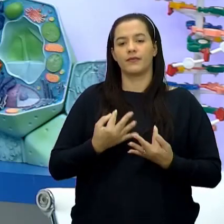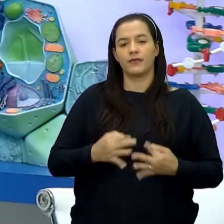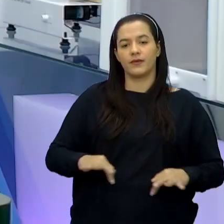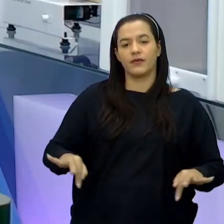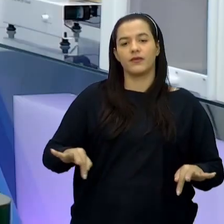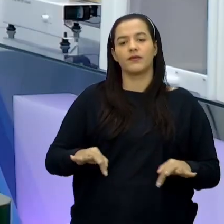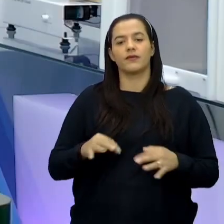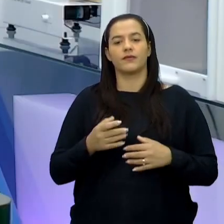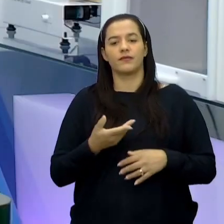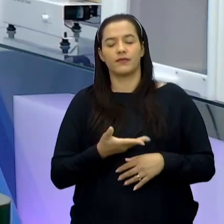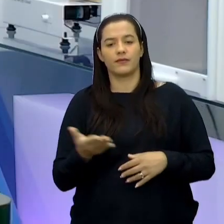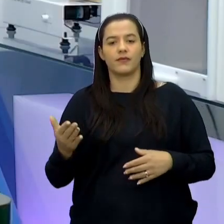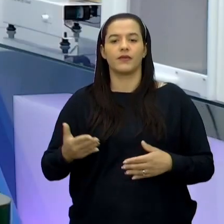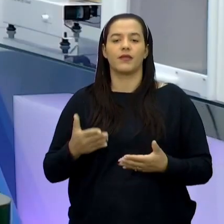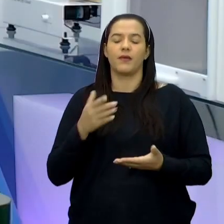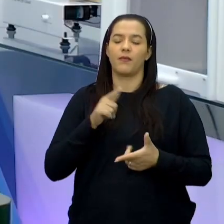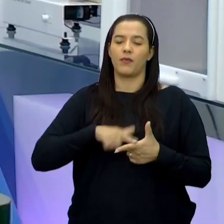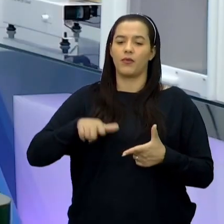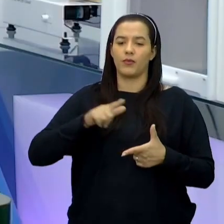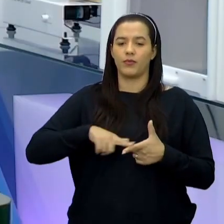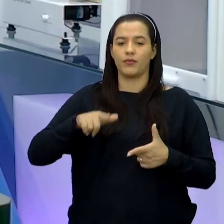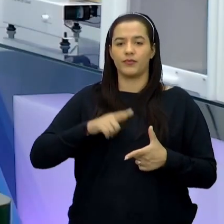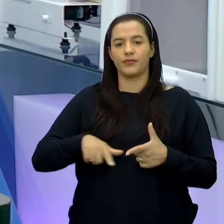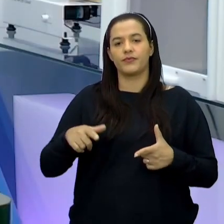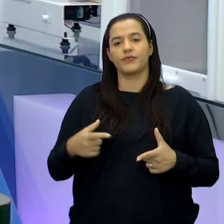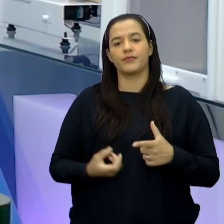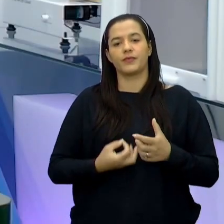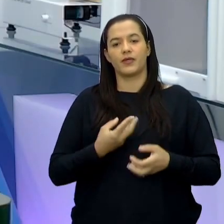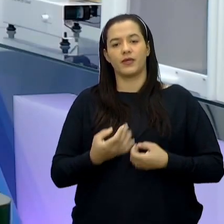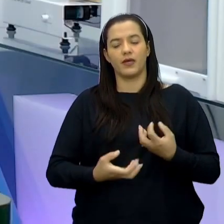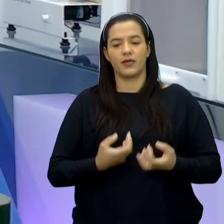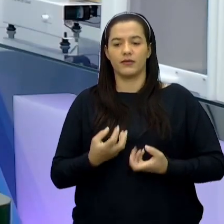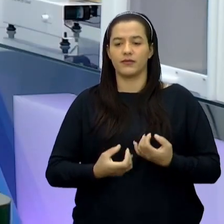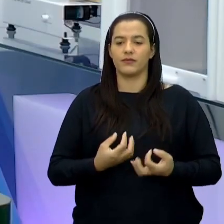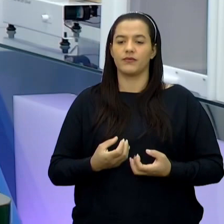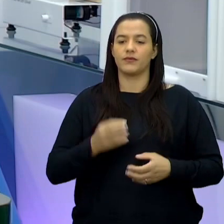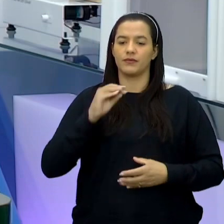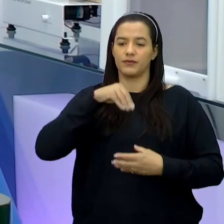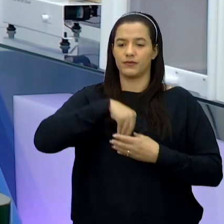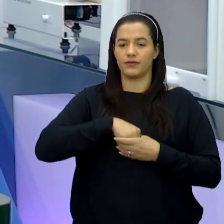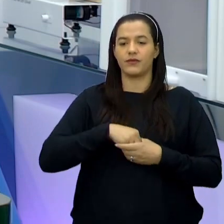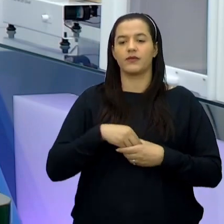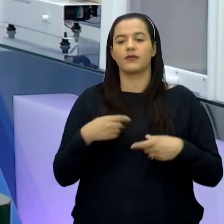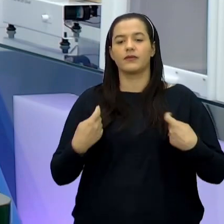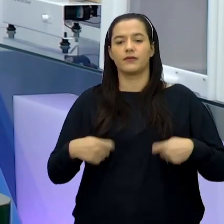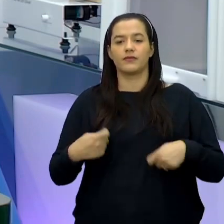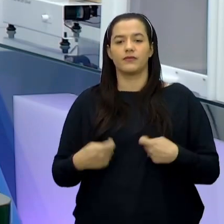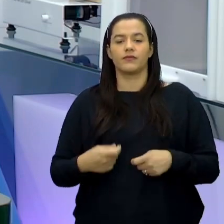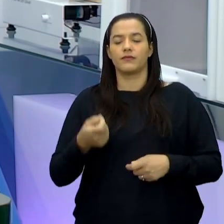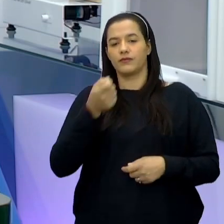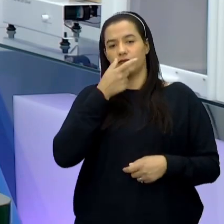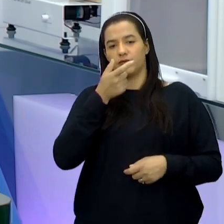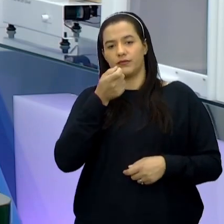Vai machucar e você começa a ter problemas de acidez, aí você tem que tomar